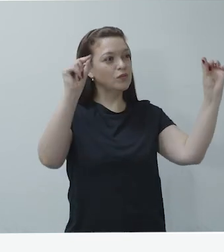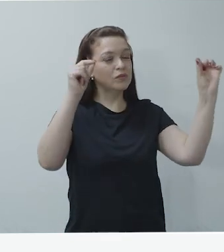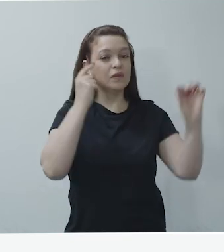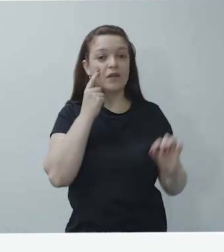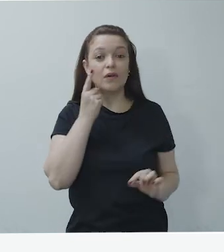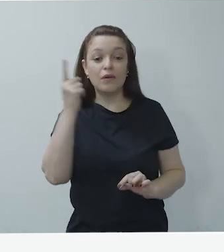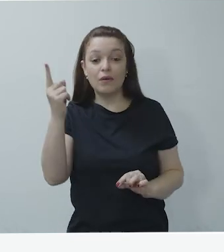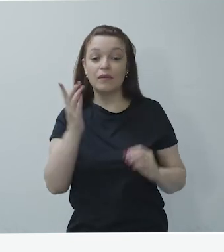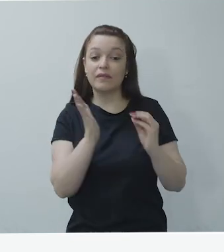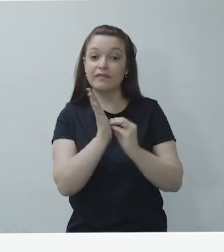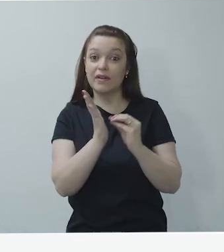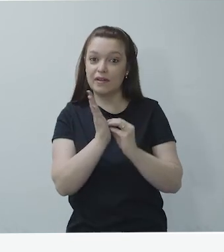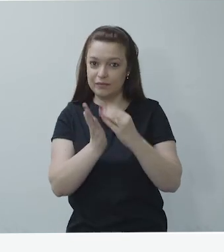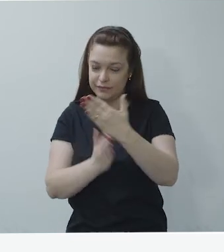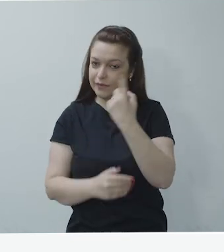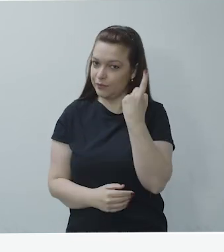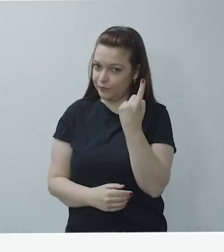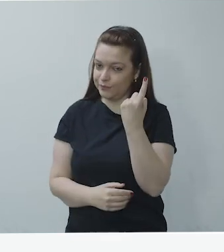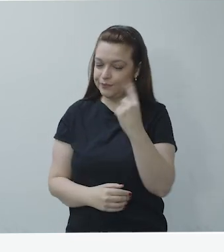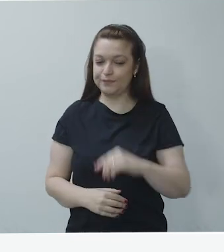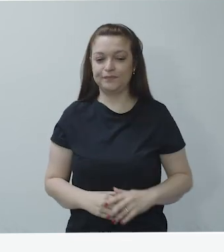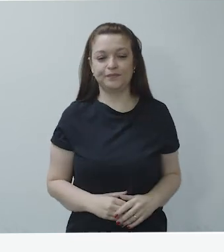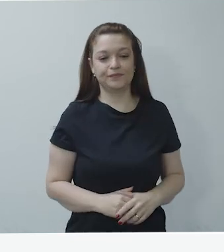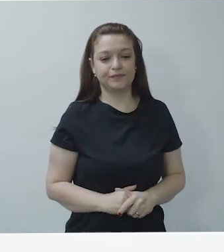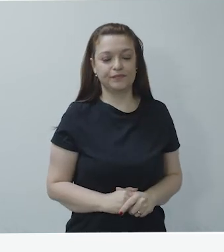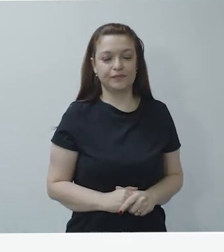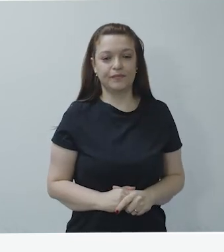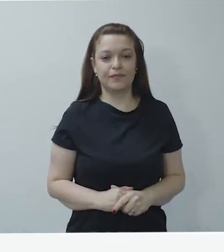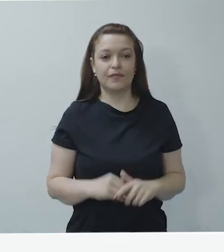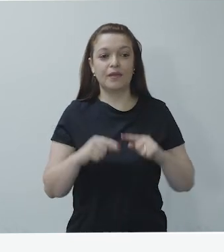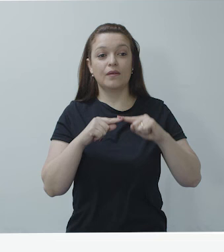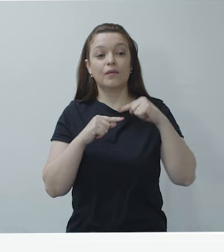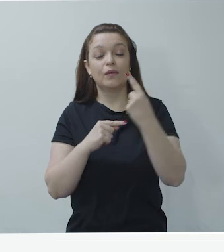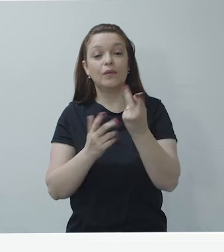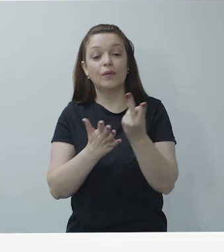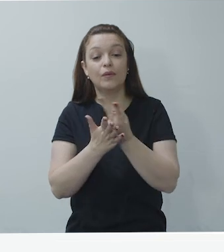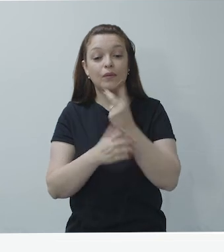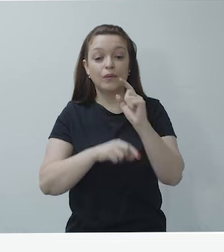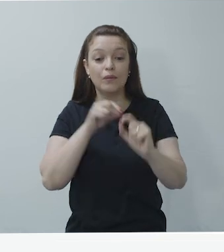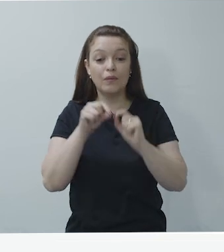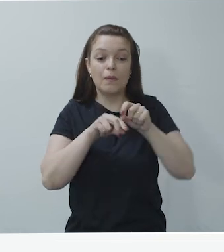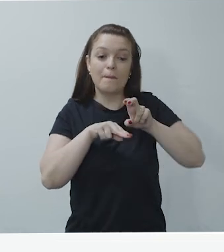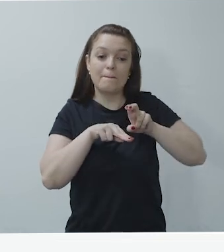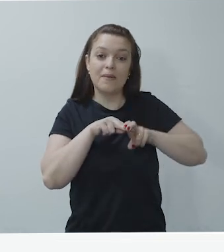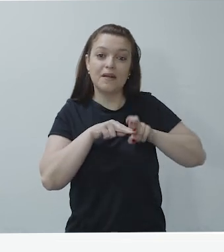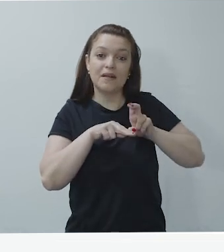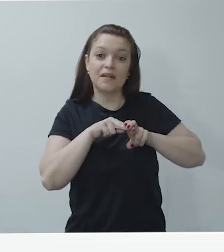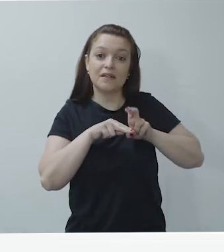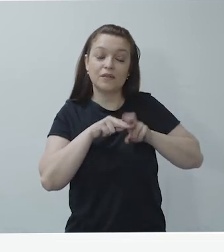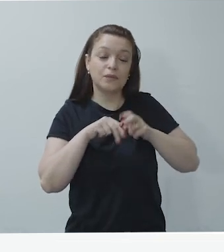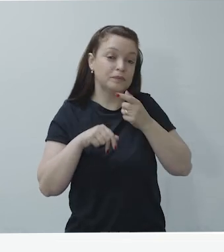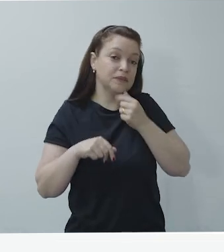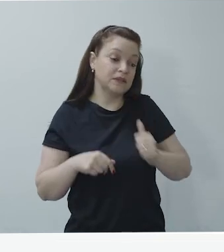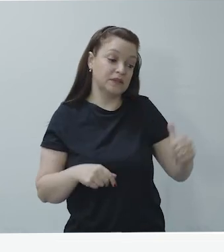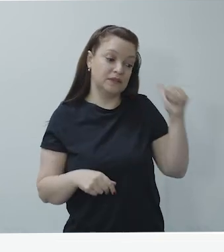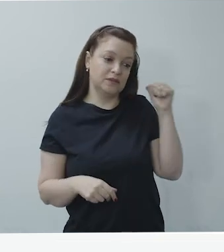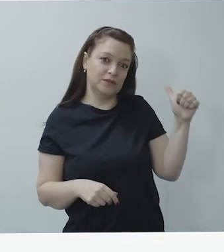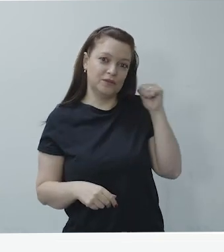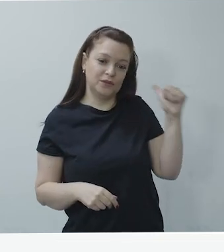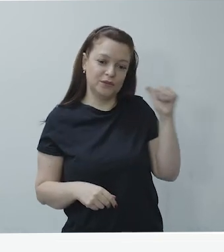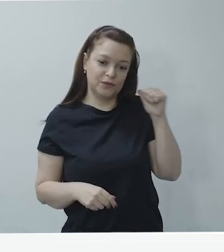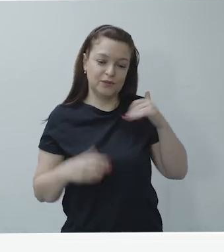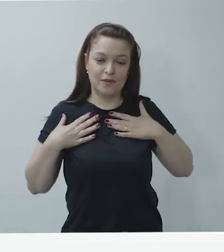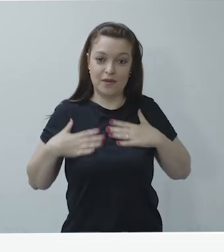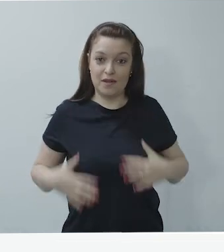outra está faltando a nuvem. O próximo erro é o banco que está atrás